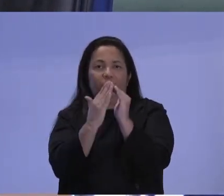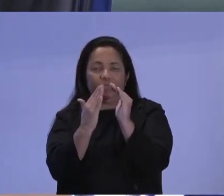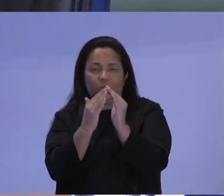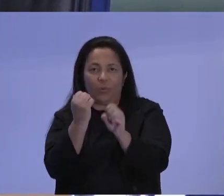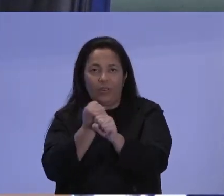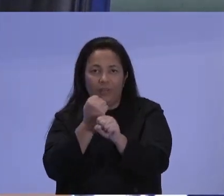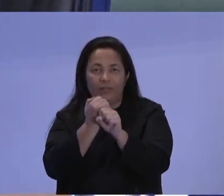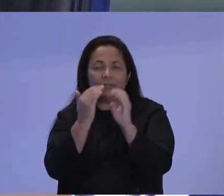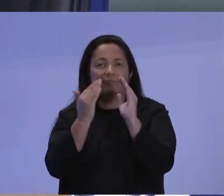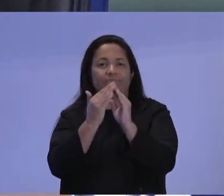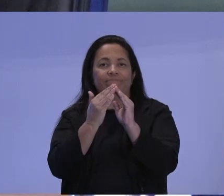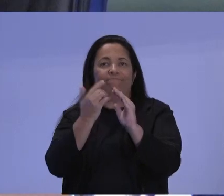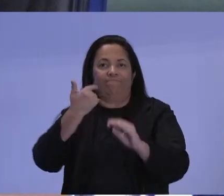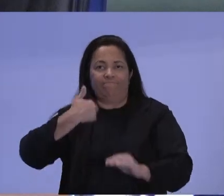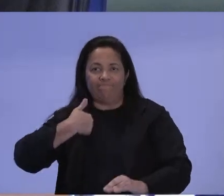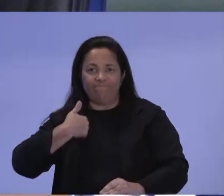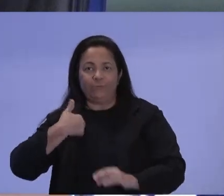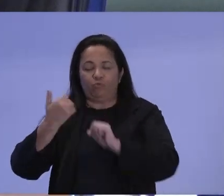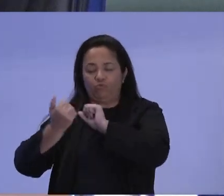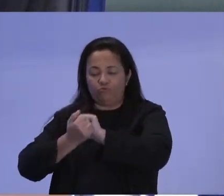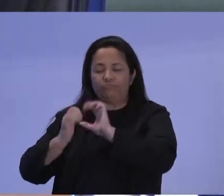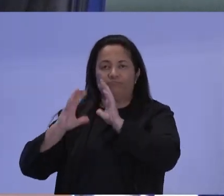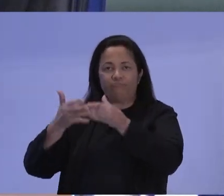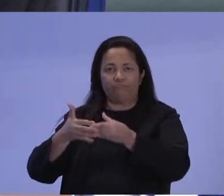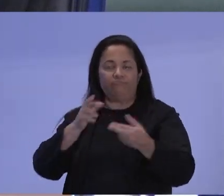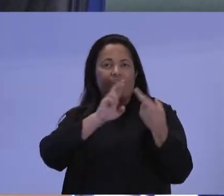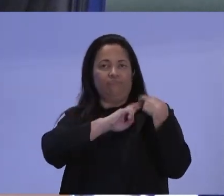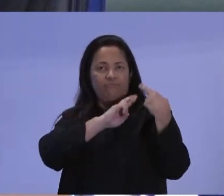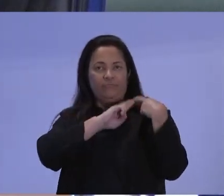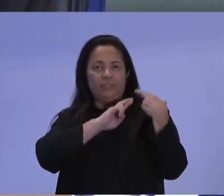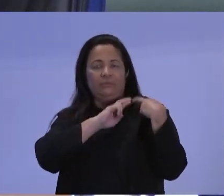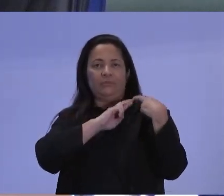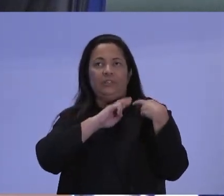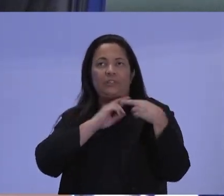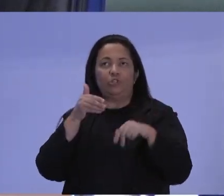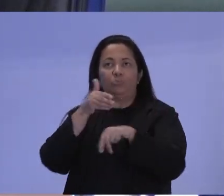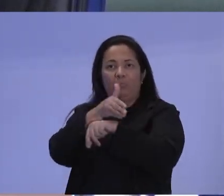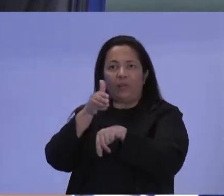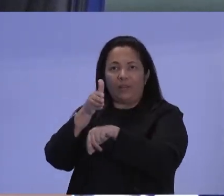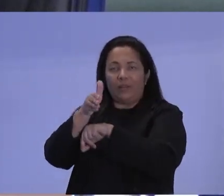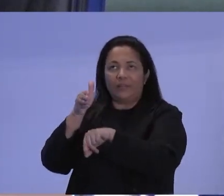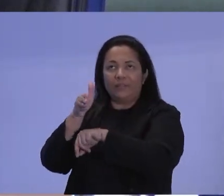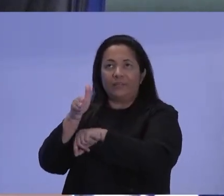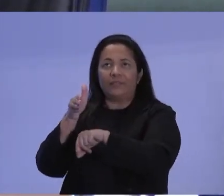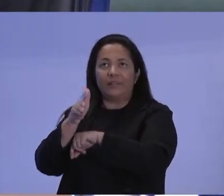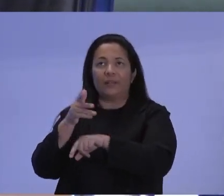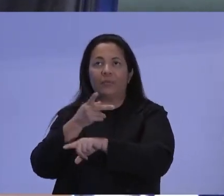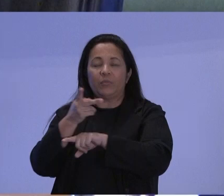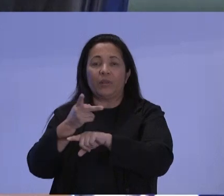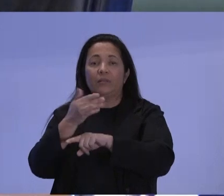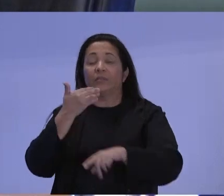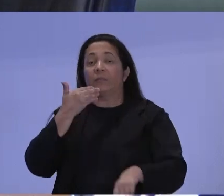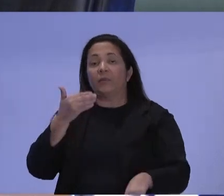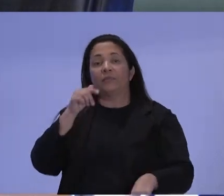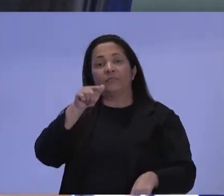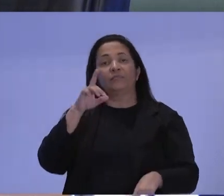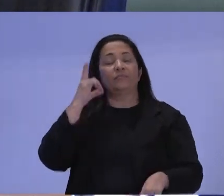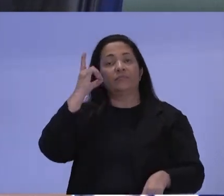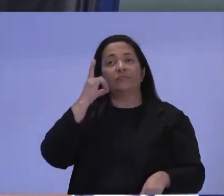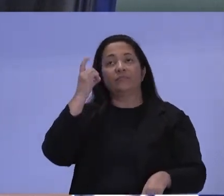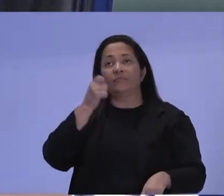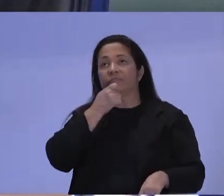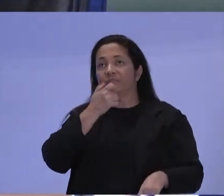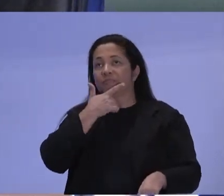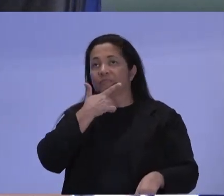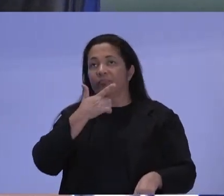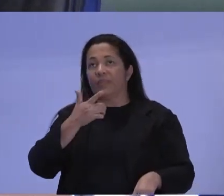uma responsabilidade excelente para a gente poder estar entrando ali. E o senhor, como deputado, eu acho que é bem